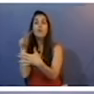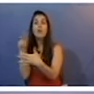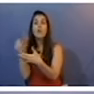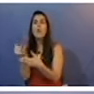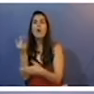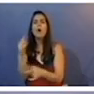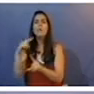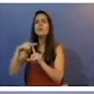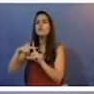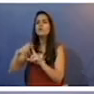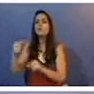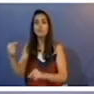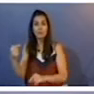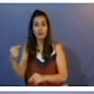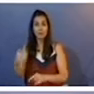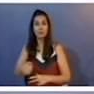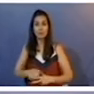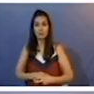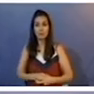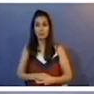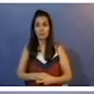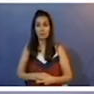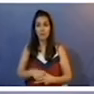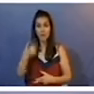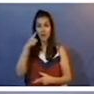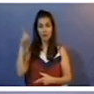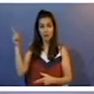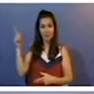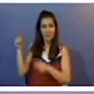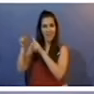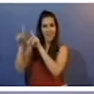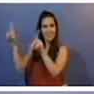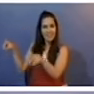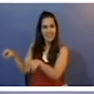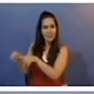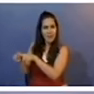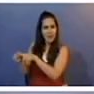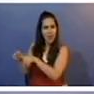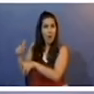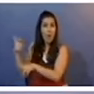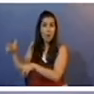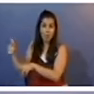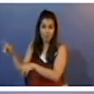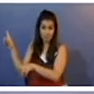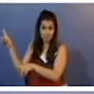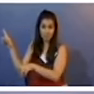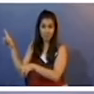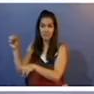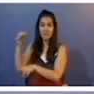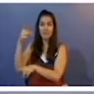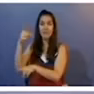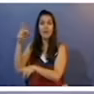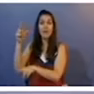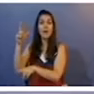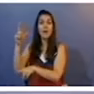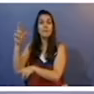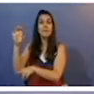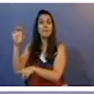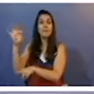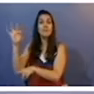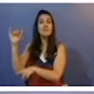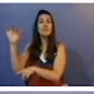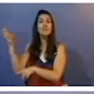elétricas. Aqui a gente tem a tabela dos prefixos, né? Então a gente tem aqui, para determinar a nomenclatura